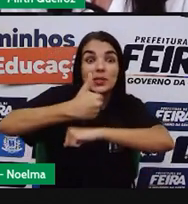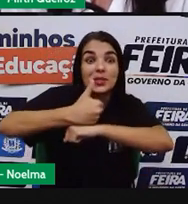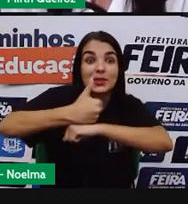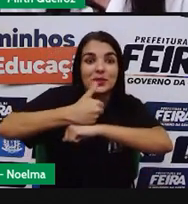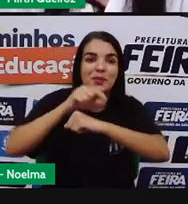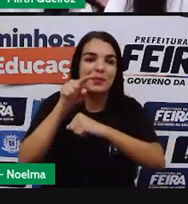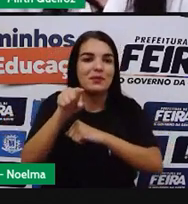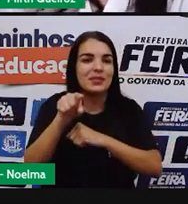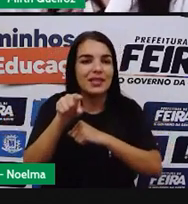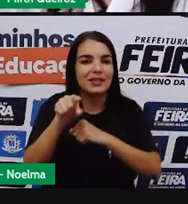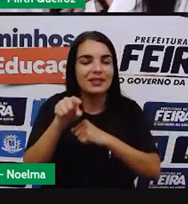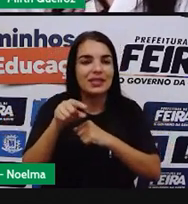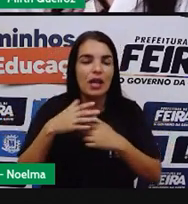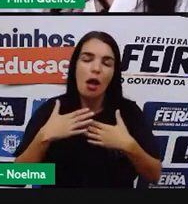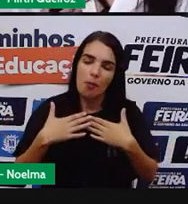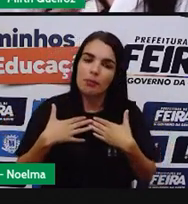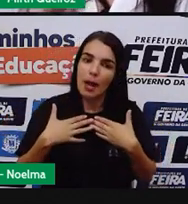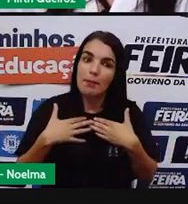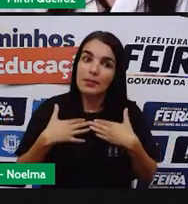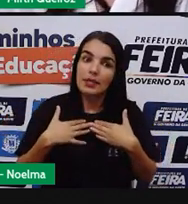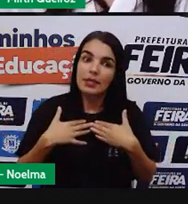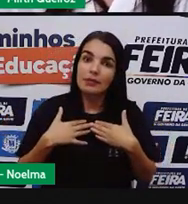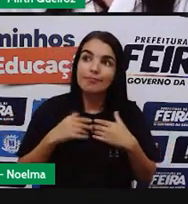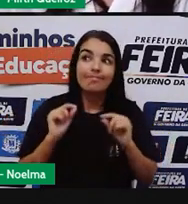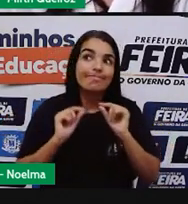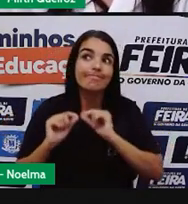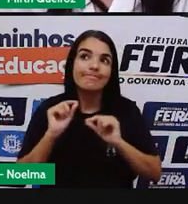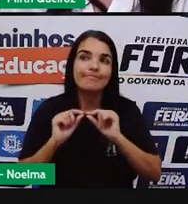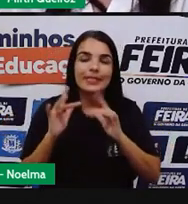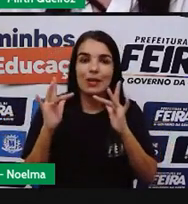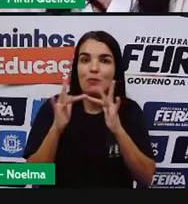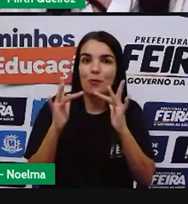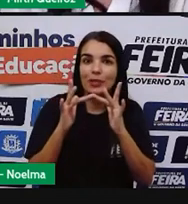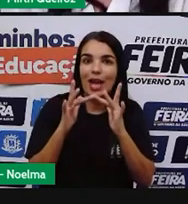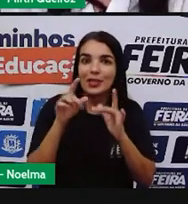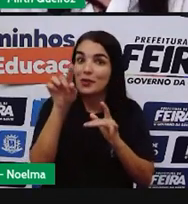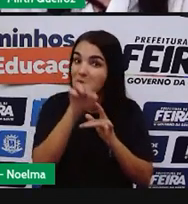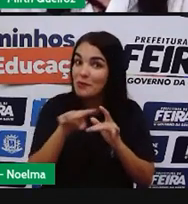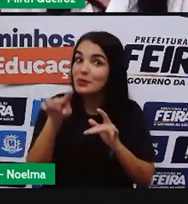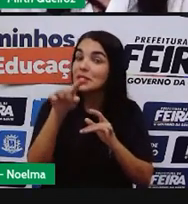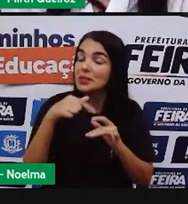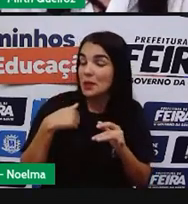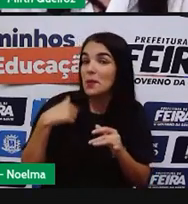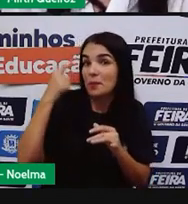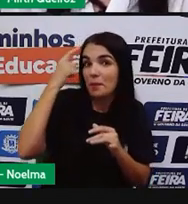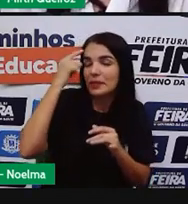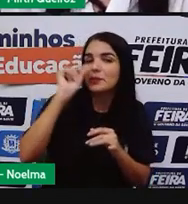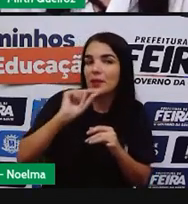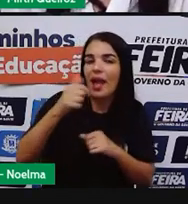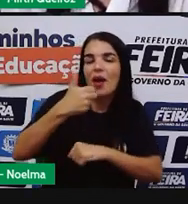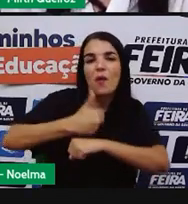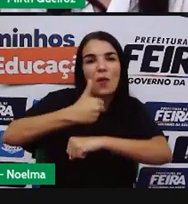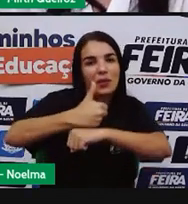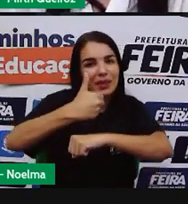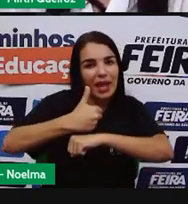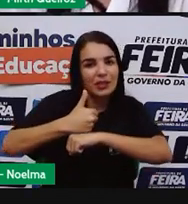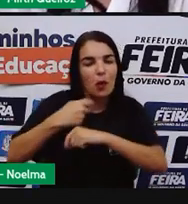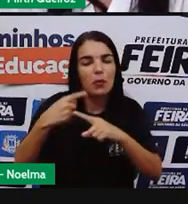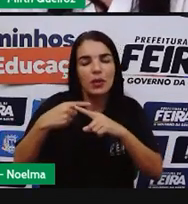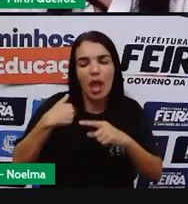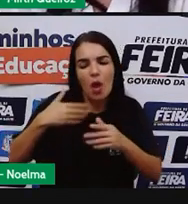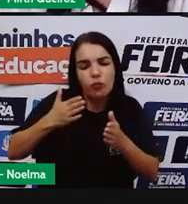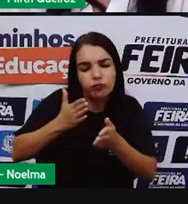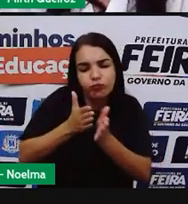para vocês? Porque, para mim, esse contato com vocês foi algo positivo, né? Eu pude chegar na casa